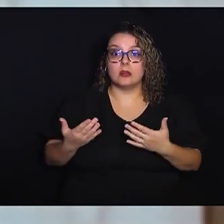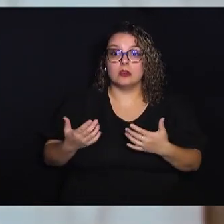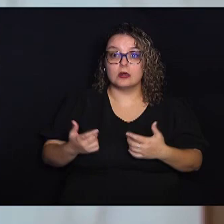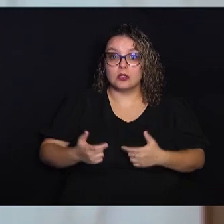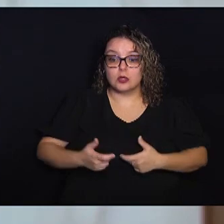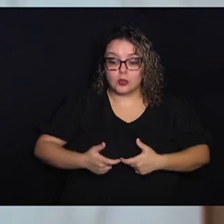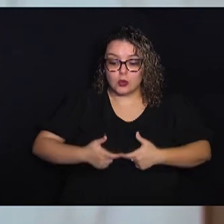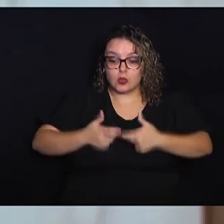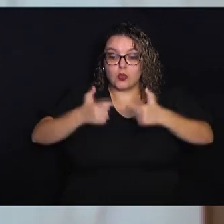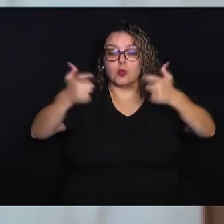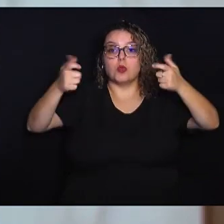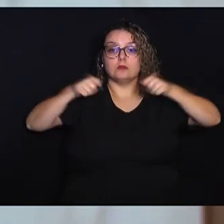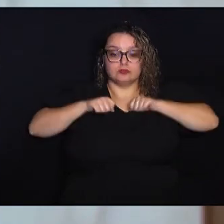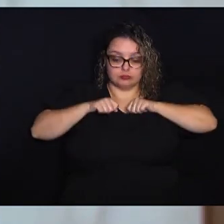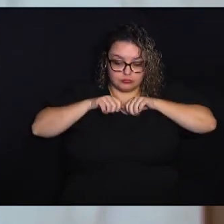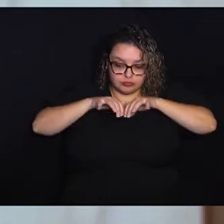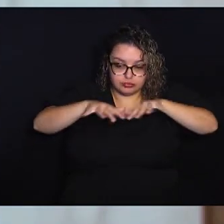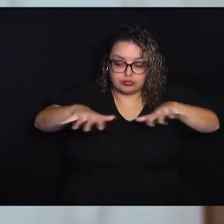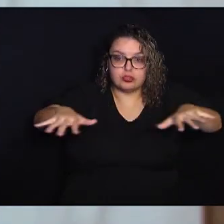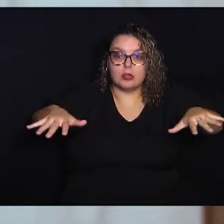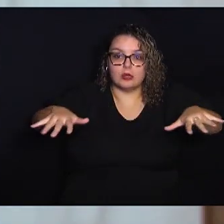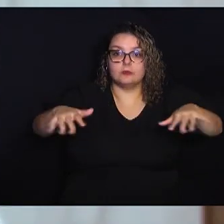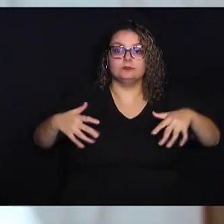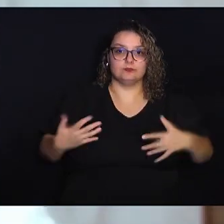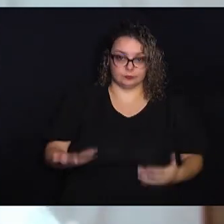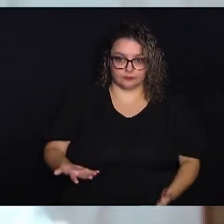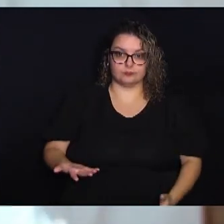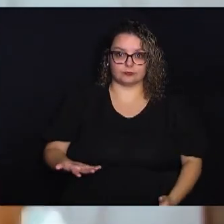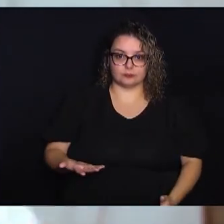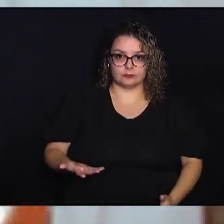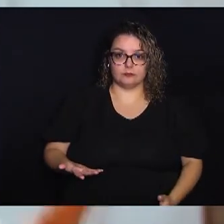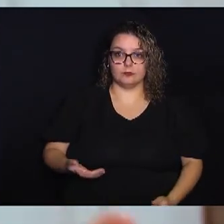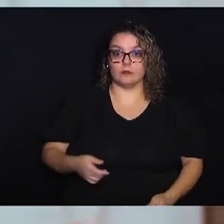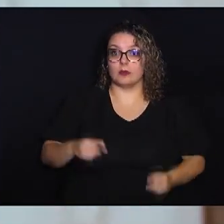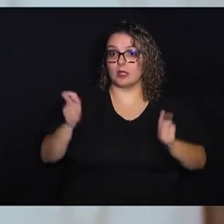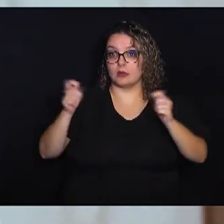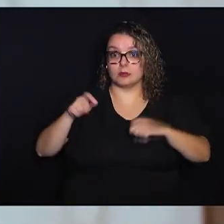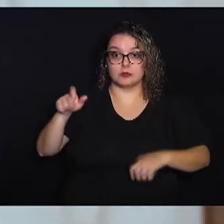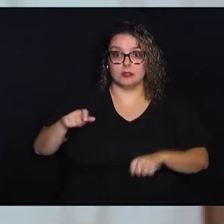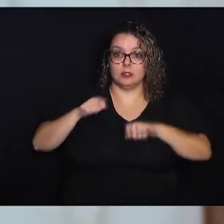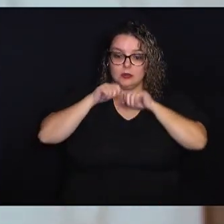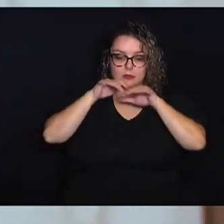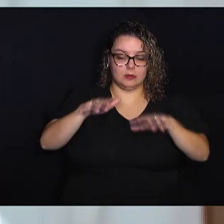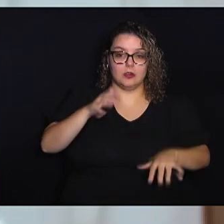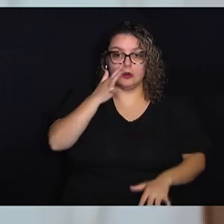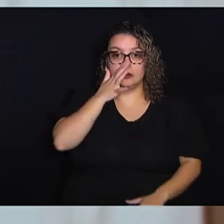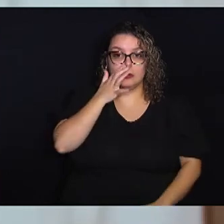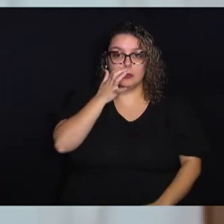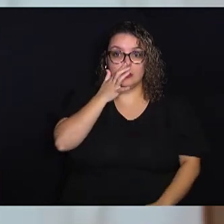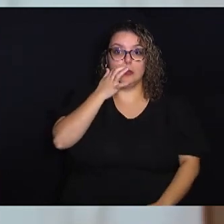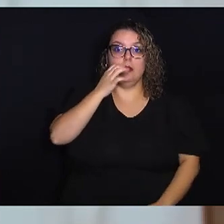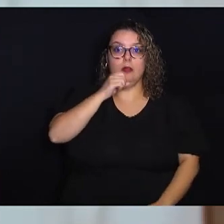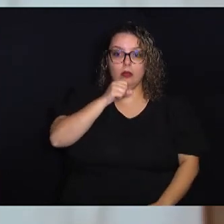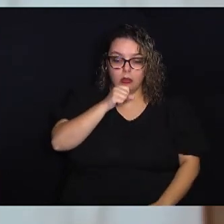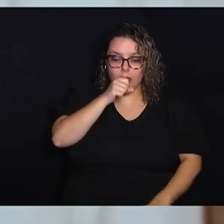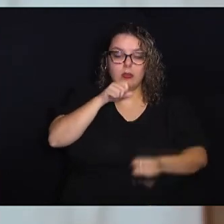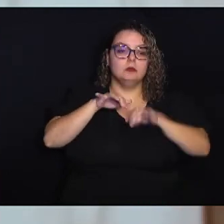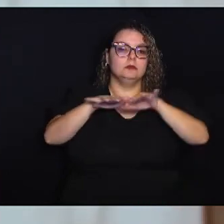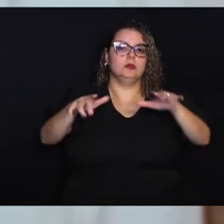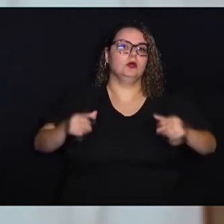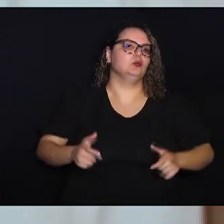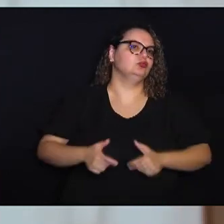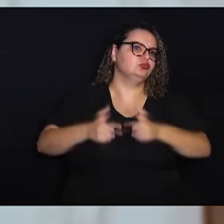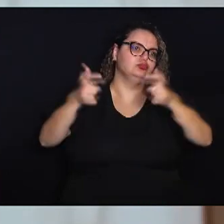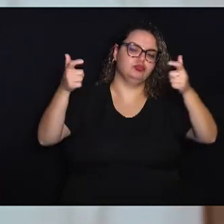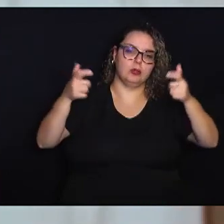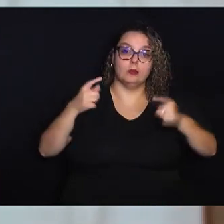altamente transmissível. Então, a capacidade de uma pessoa transmitir para outra tossindo assim é altíssimo.